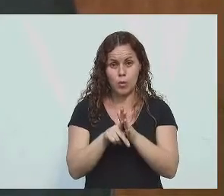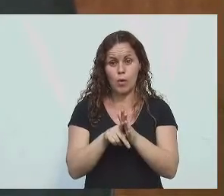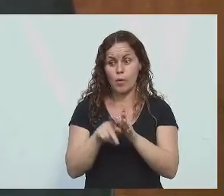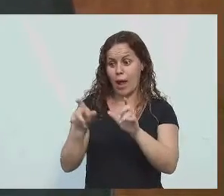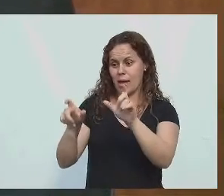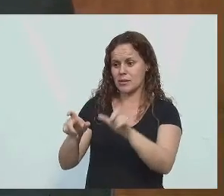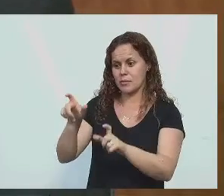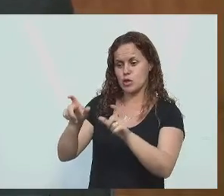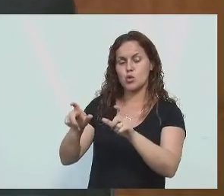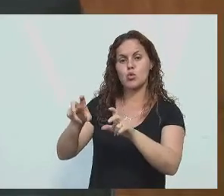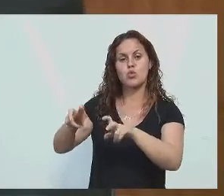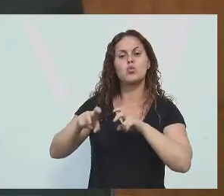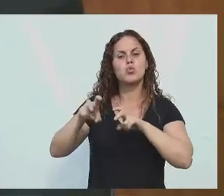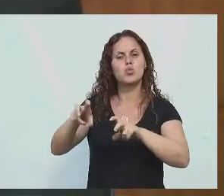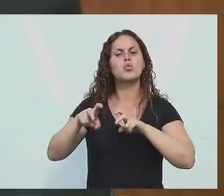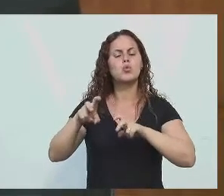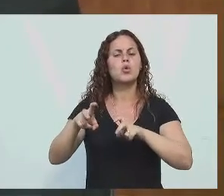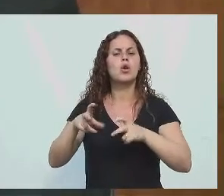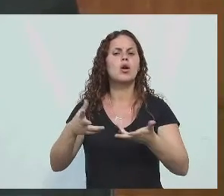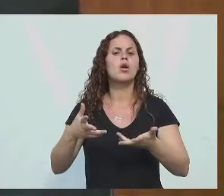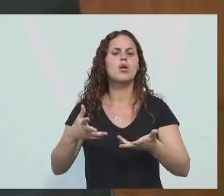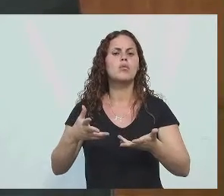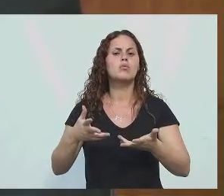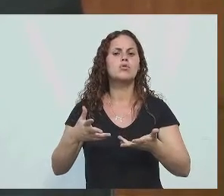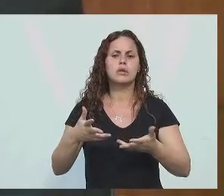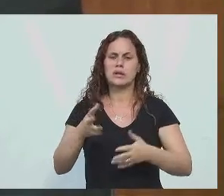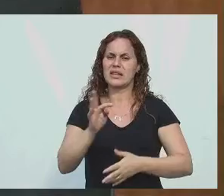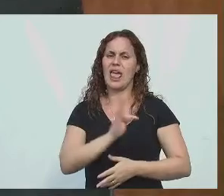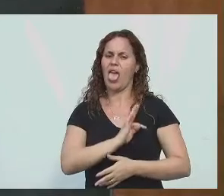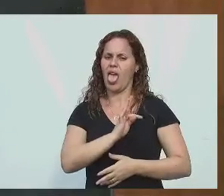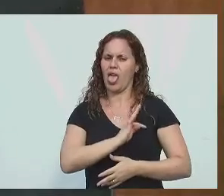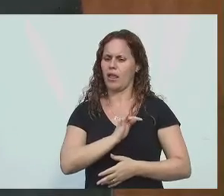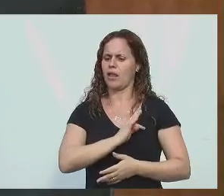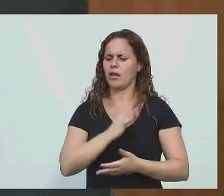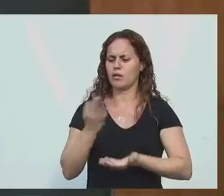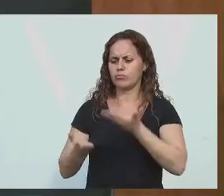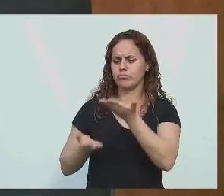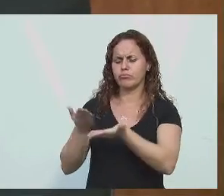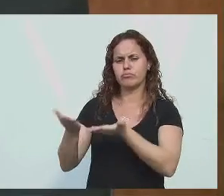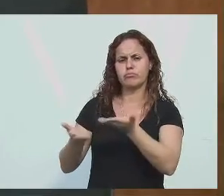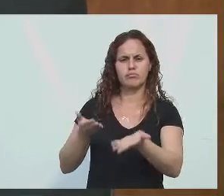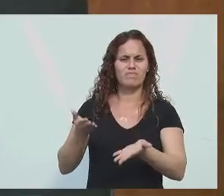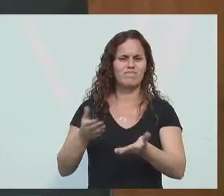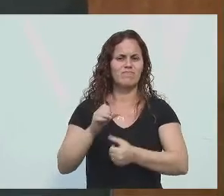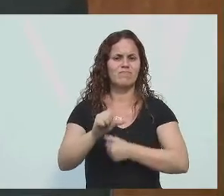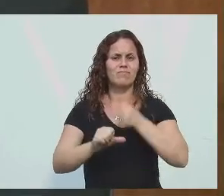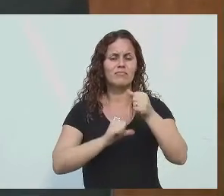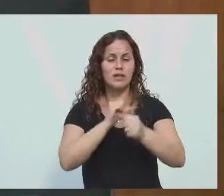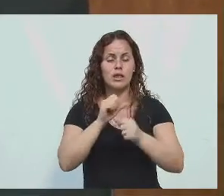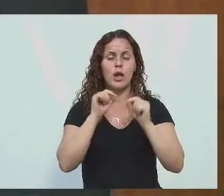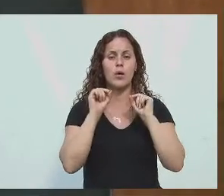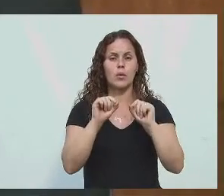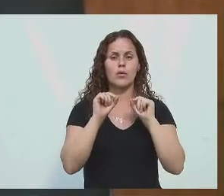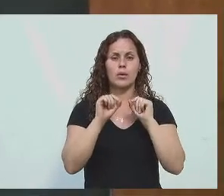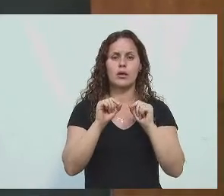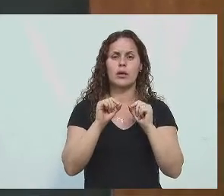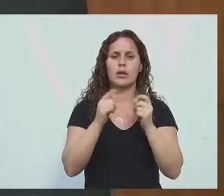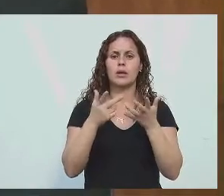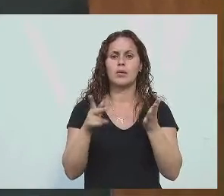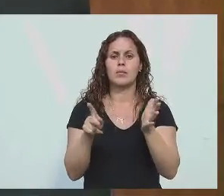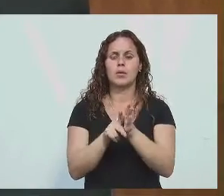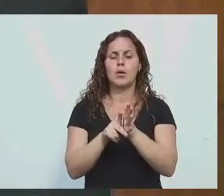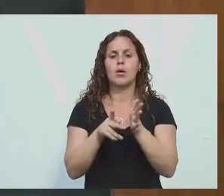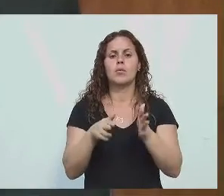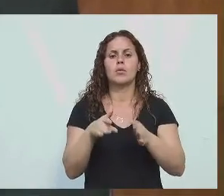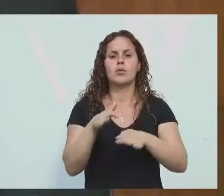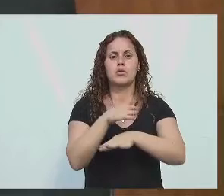campo, né? Então, essas três coisas aí ligadas diretamente à questão da produção e